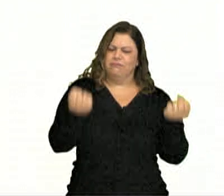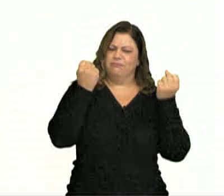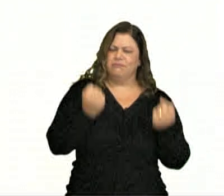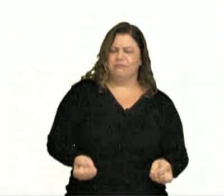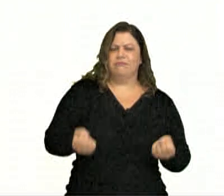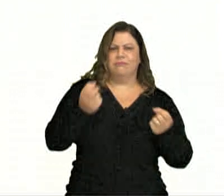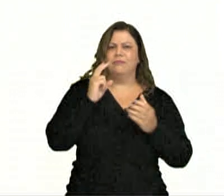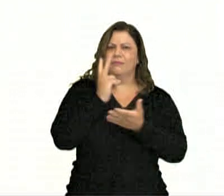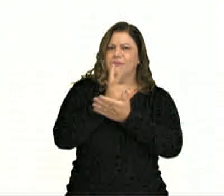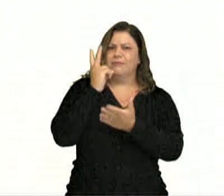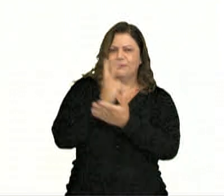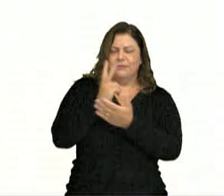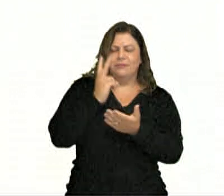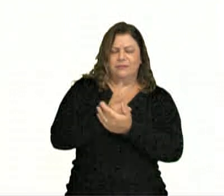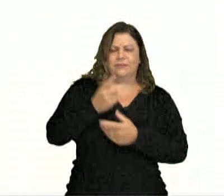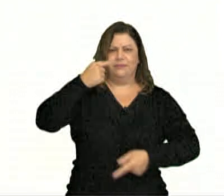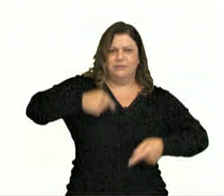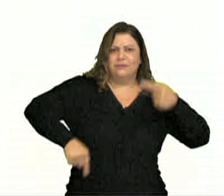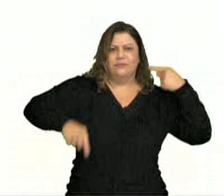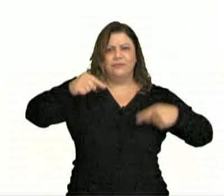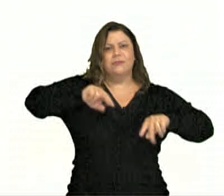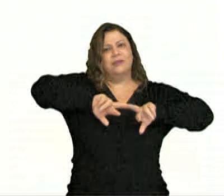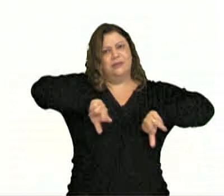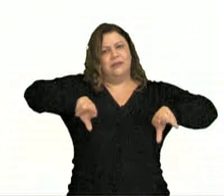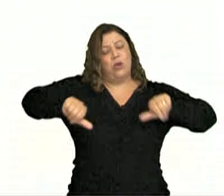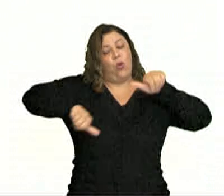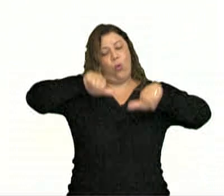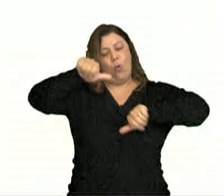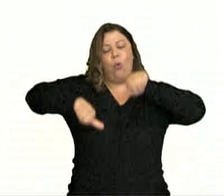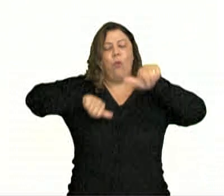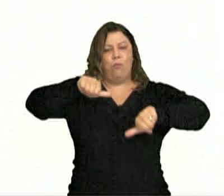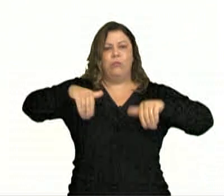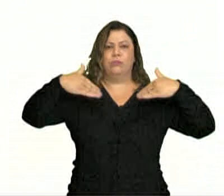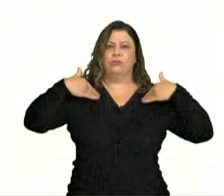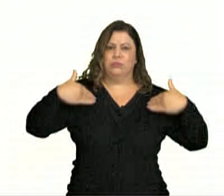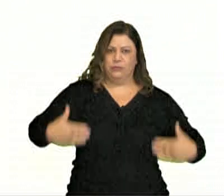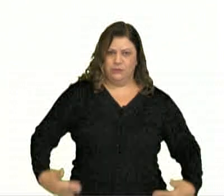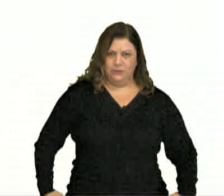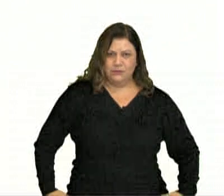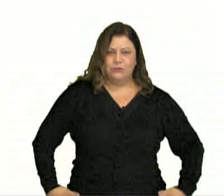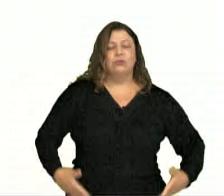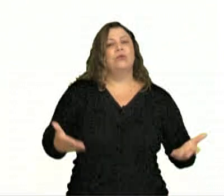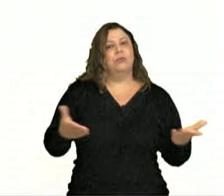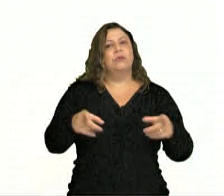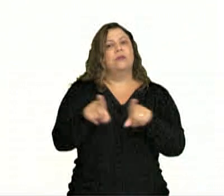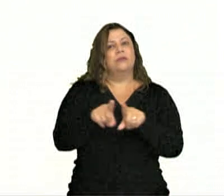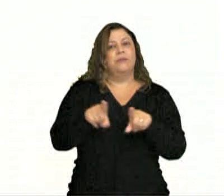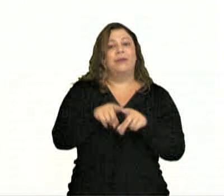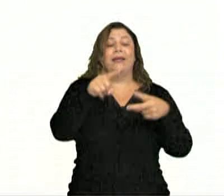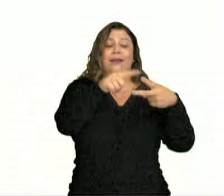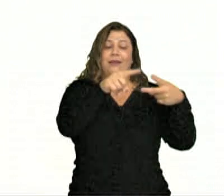da condição física e ou a modificação da composição corporal. E ambas as